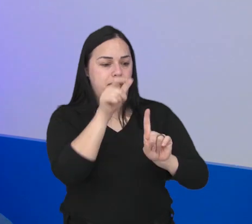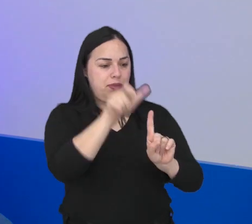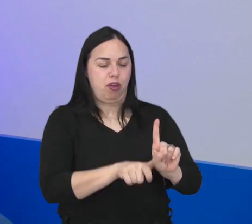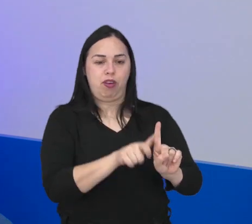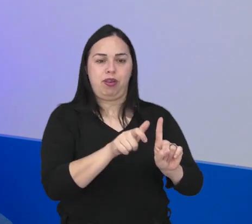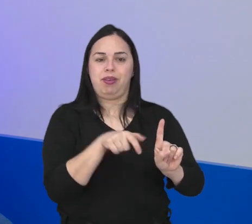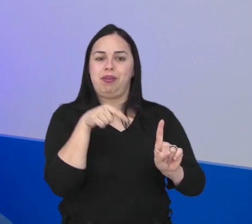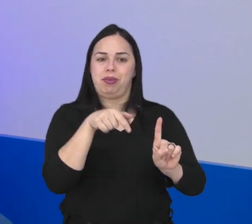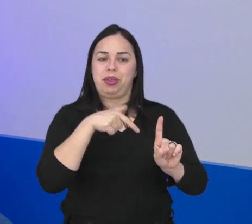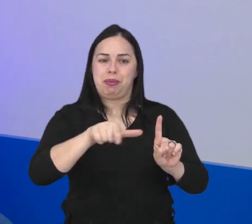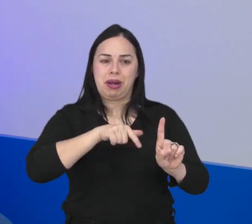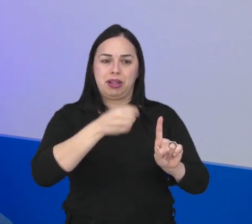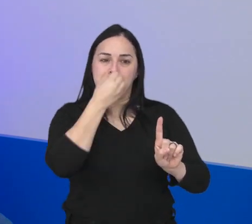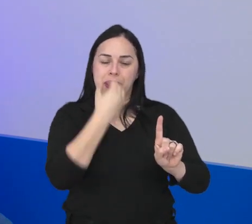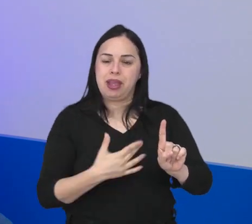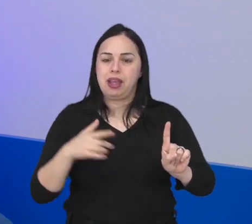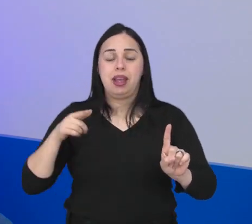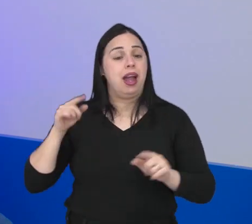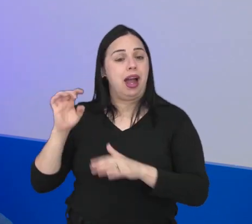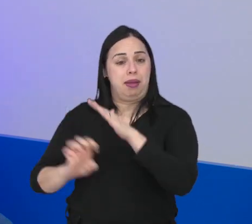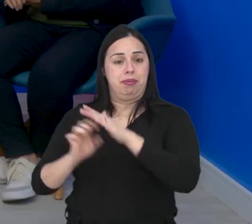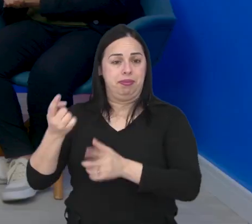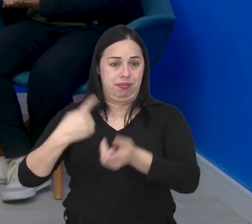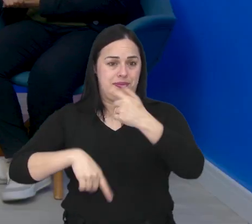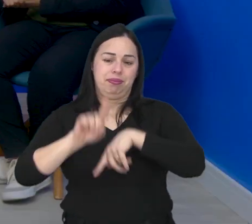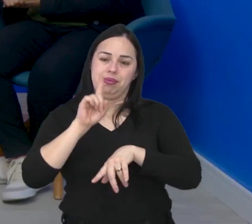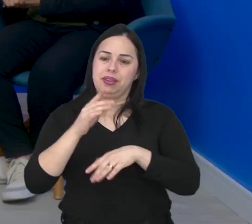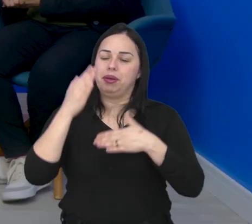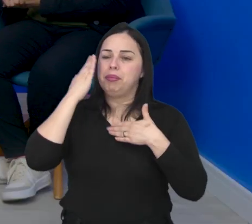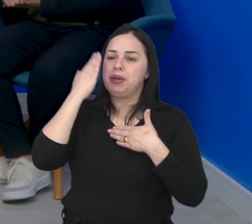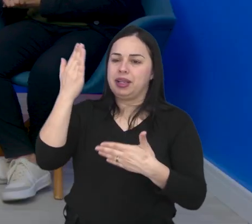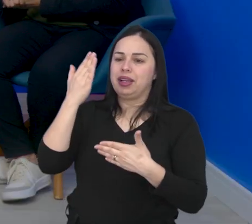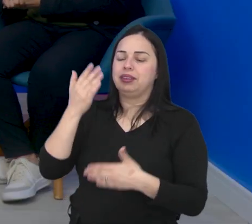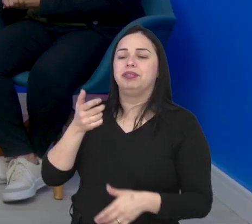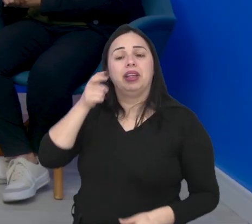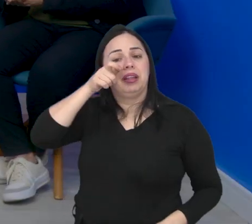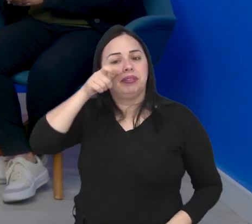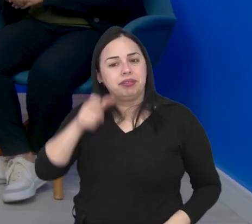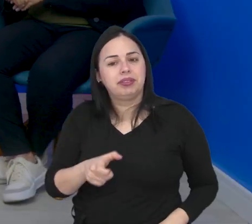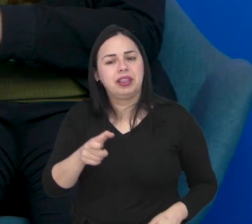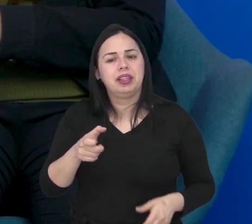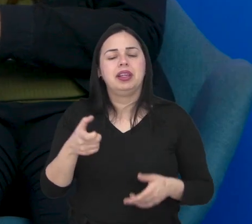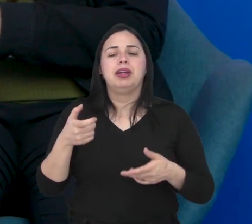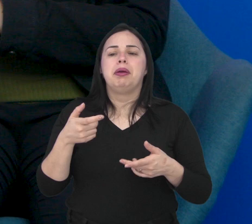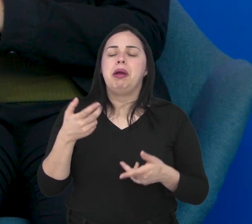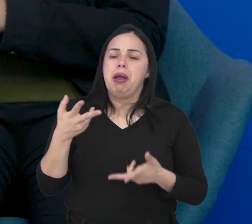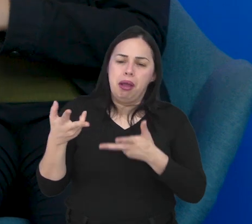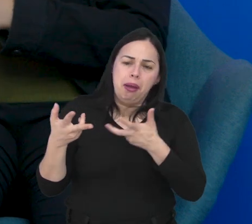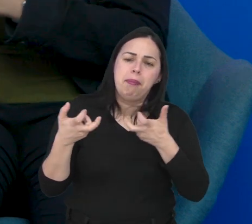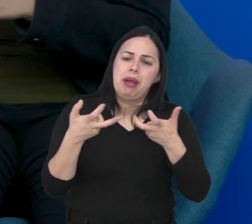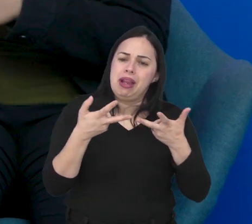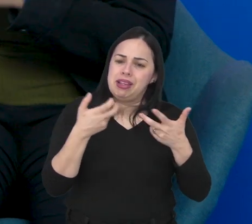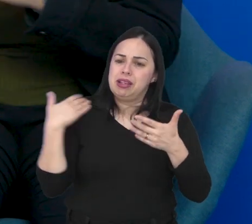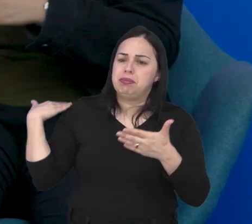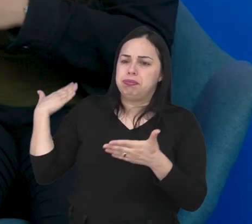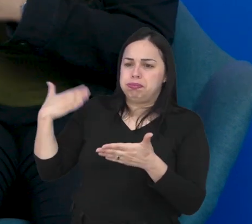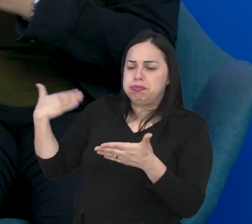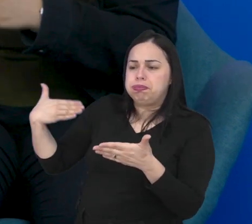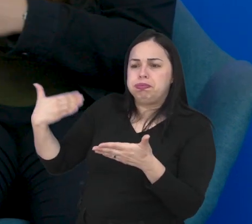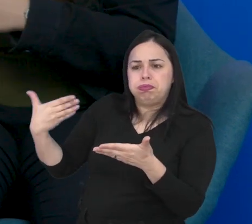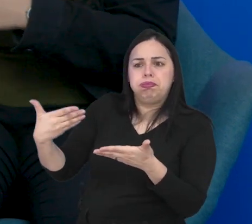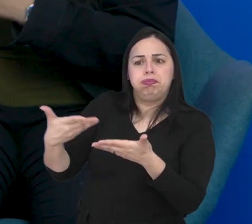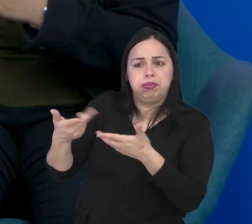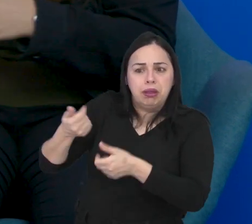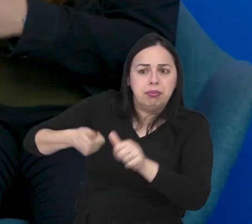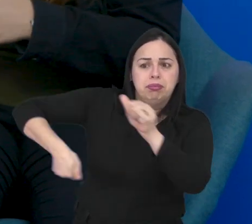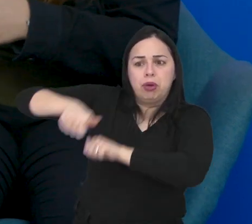trabalhador está bem, a empresa prospera. Muito obrigado, Fernanda. Muito obrigada. É interessante, né, Guerra, a gente perceber essas mudanças que